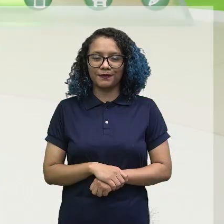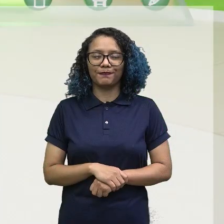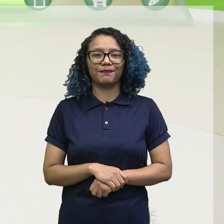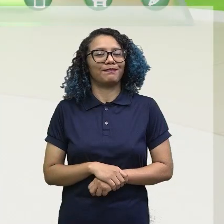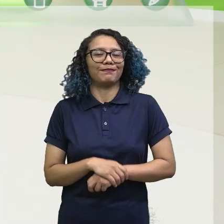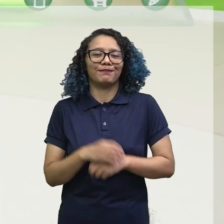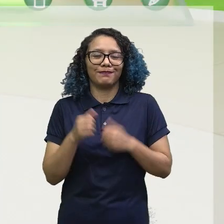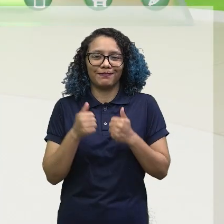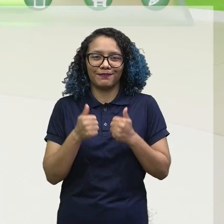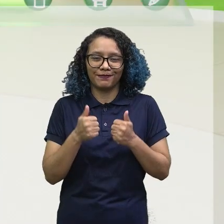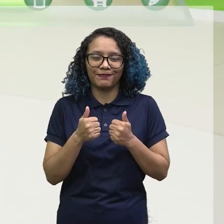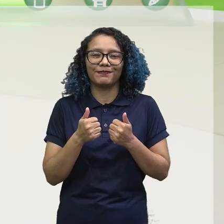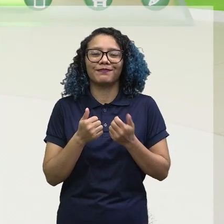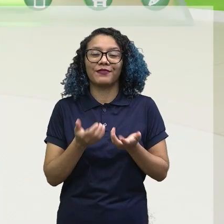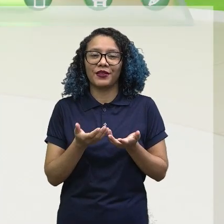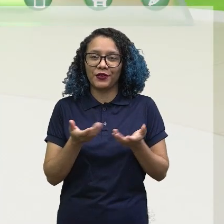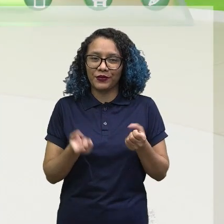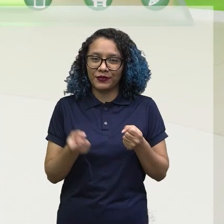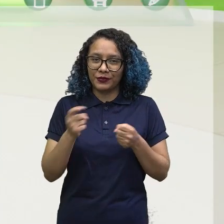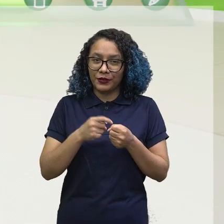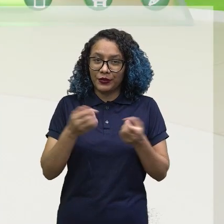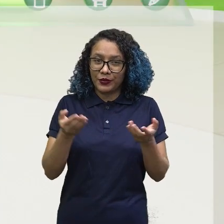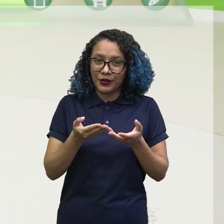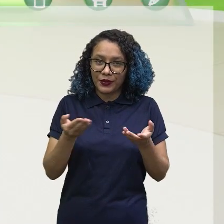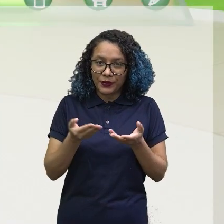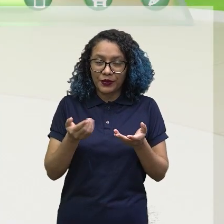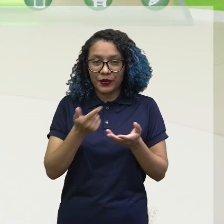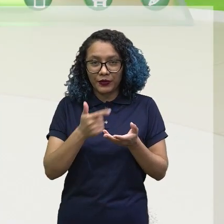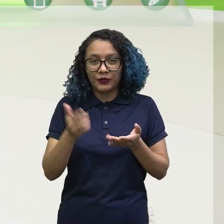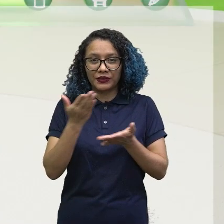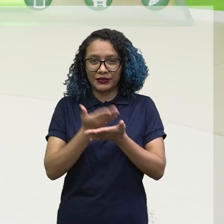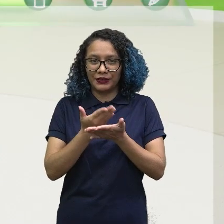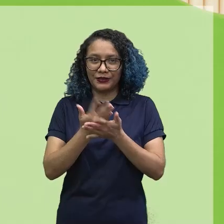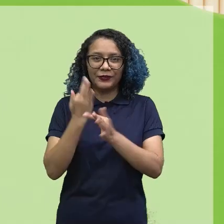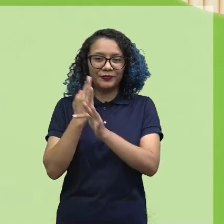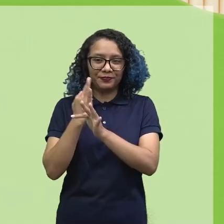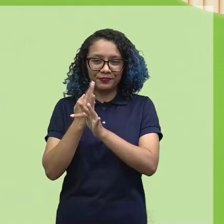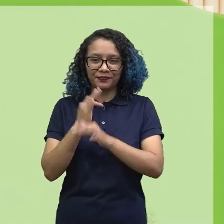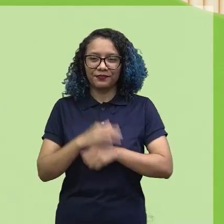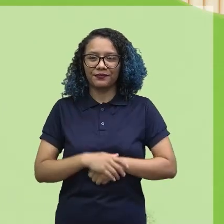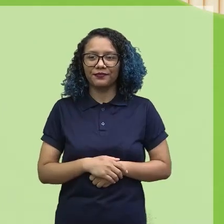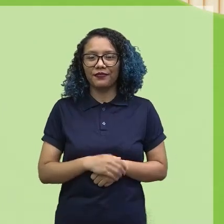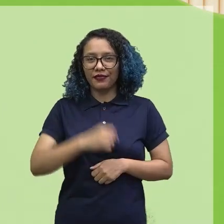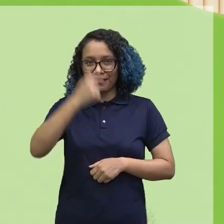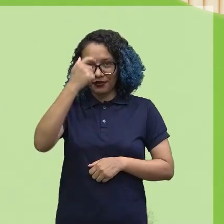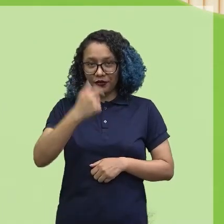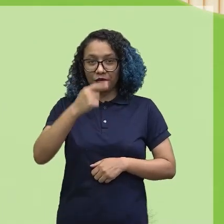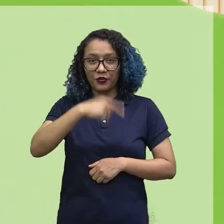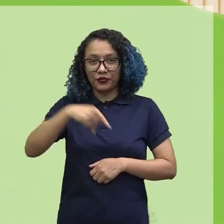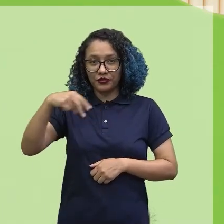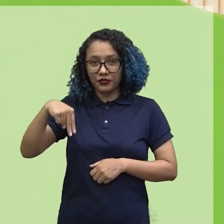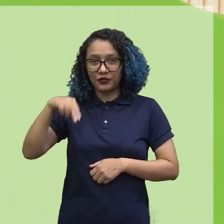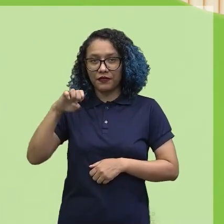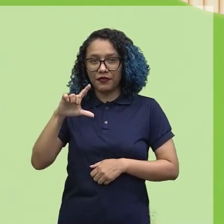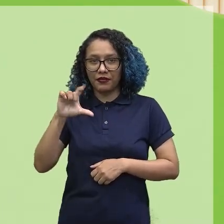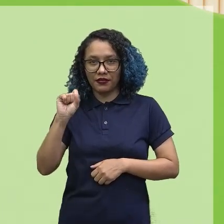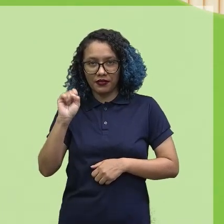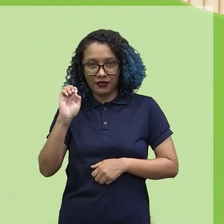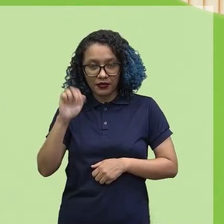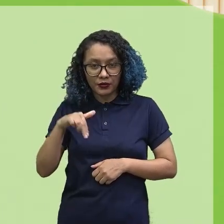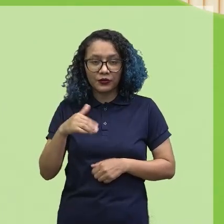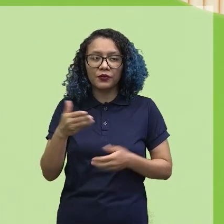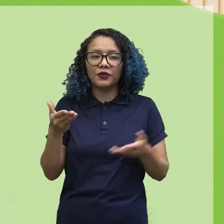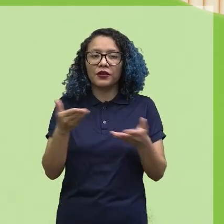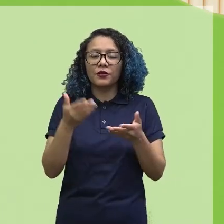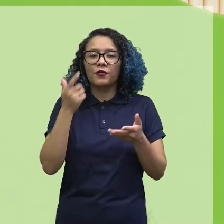Muito bem, queridos alunos, estamos retornando para mais uma aula de Física. Eu sou o professor Nelson Bezerra e agora